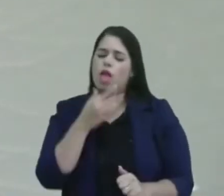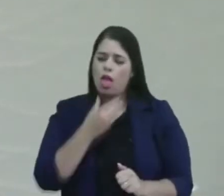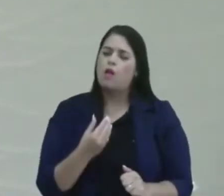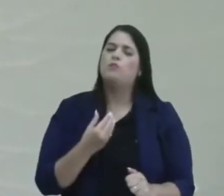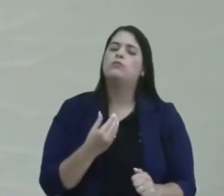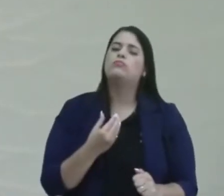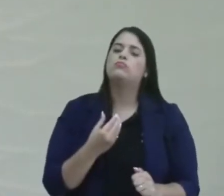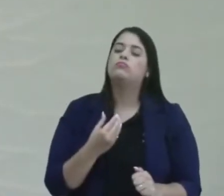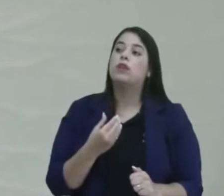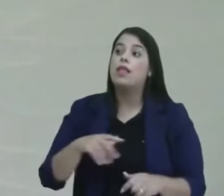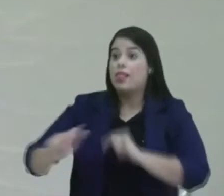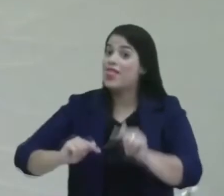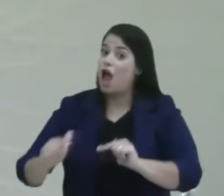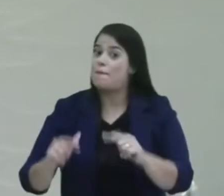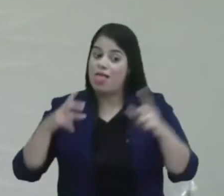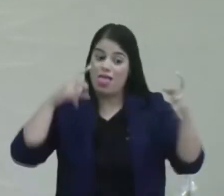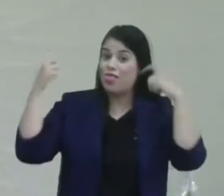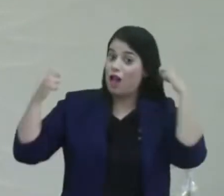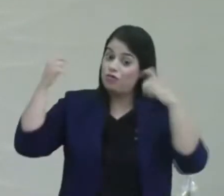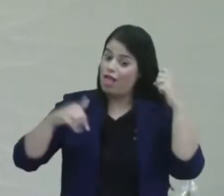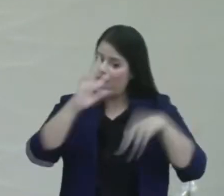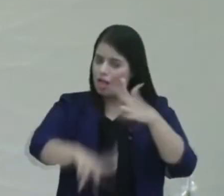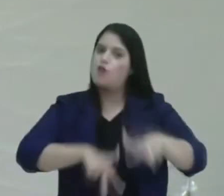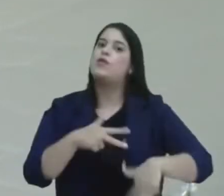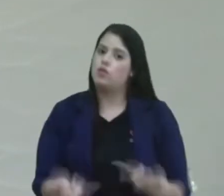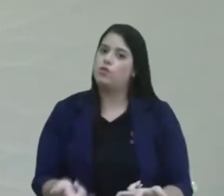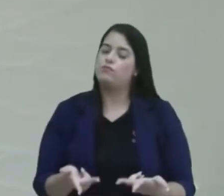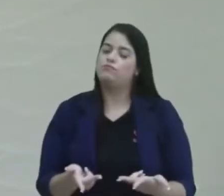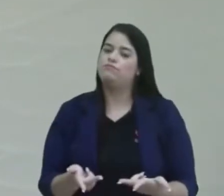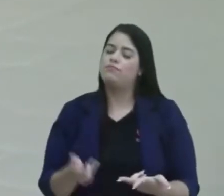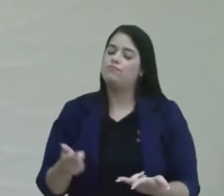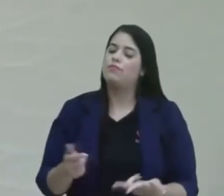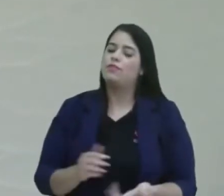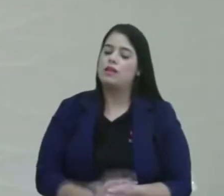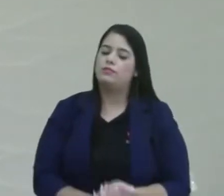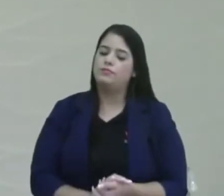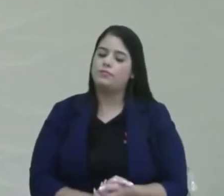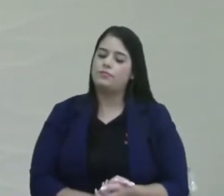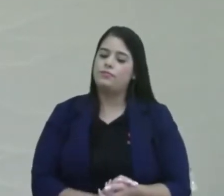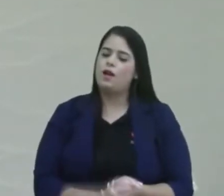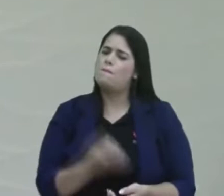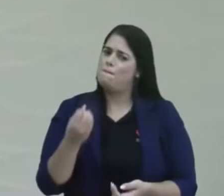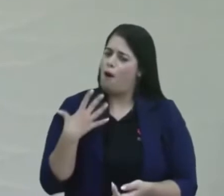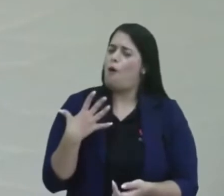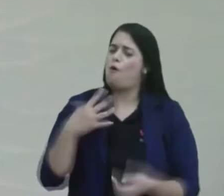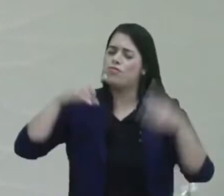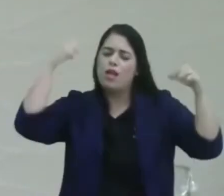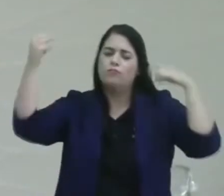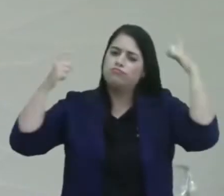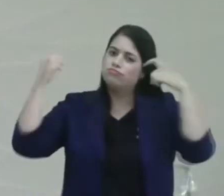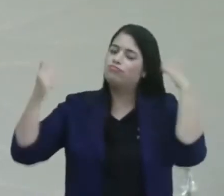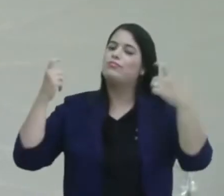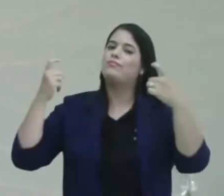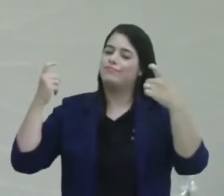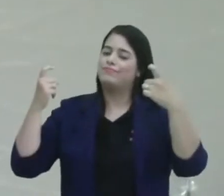fazem parte da cultura e que fazem a cultura do nosso município. Município de São Bento do Una é um município exemplo na cultura, né, tanto